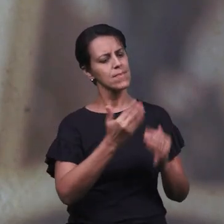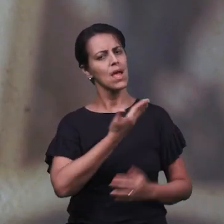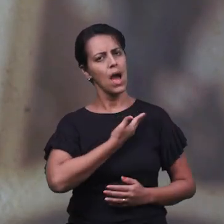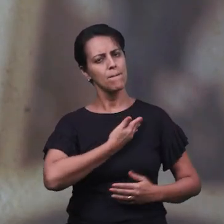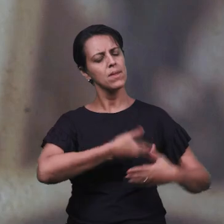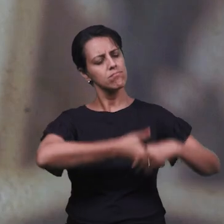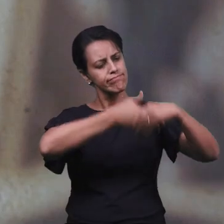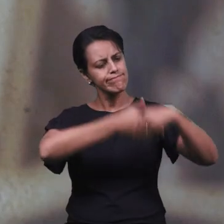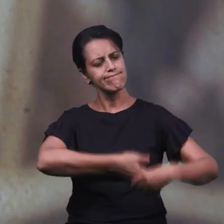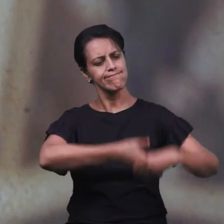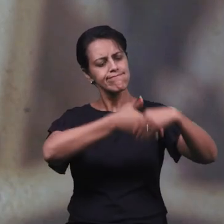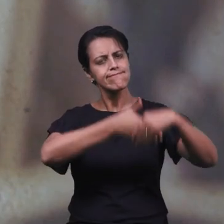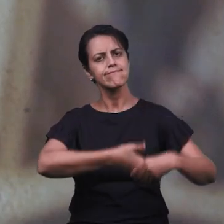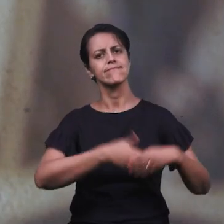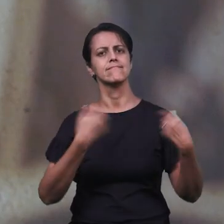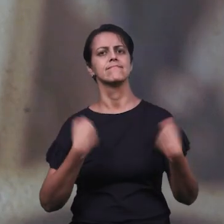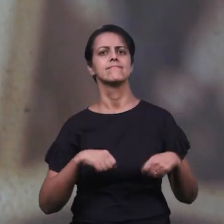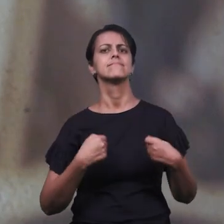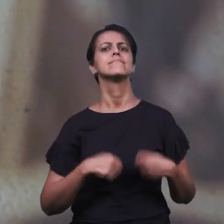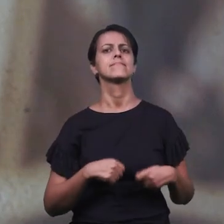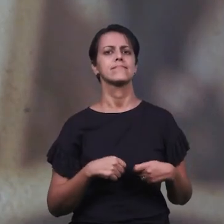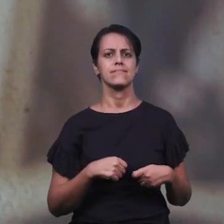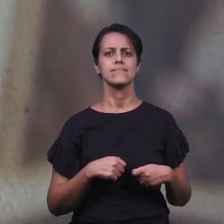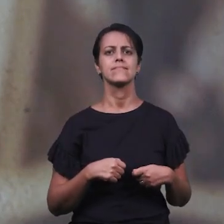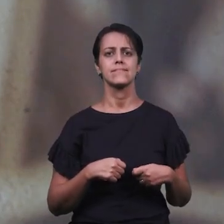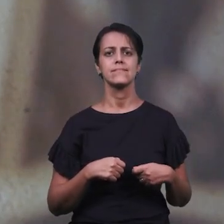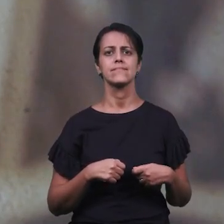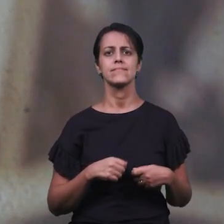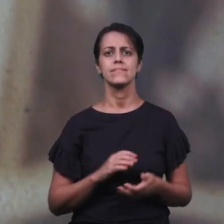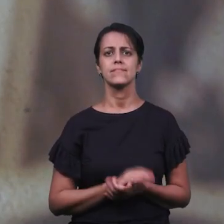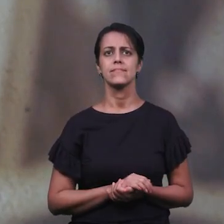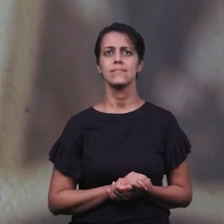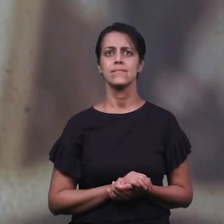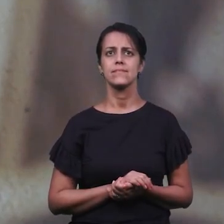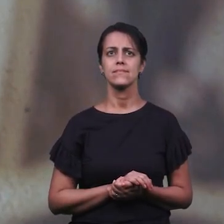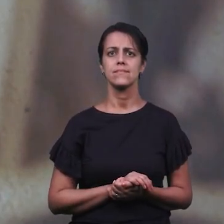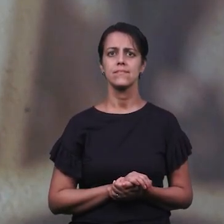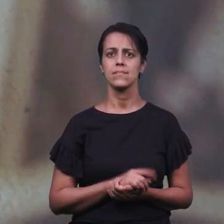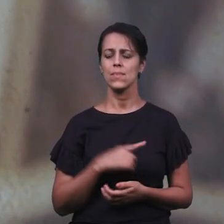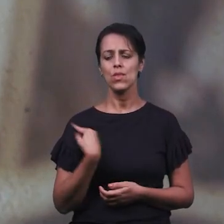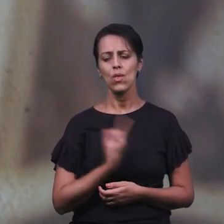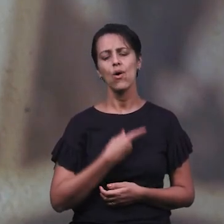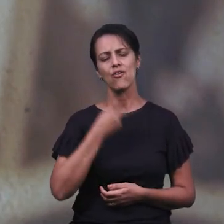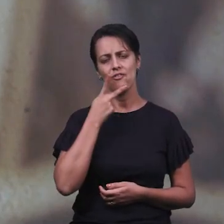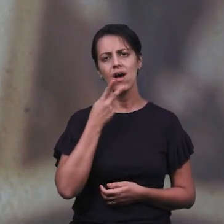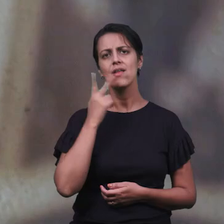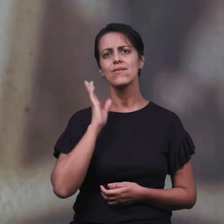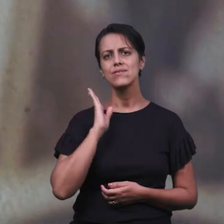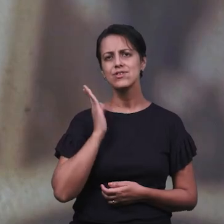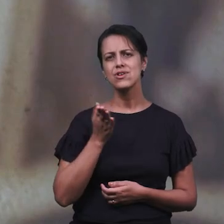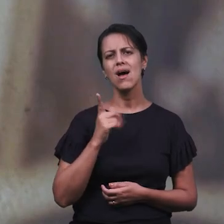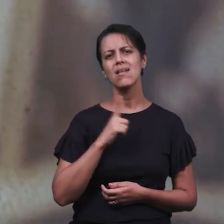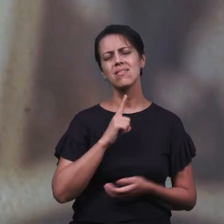né? E isso ele vai, né, como já falamos aqui, vai aplicar isso em várias